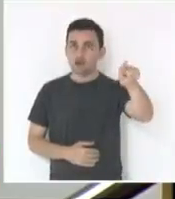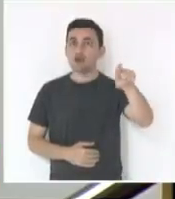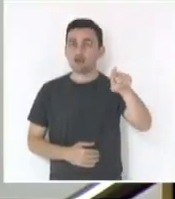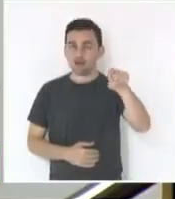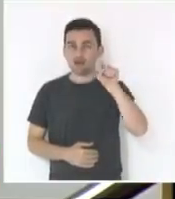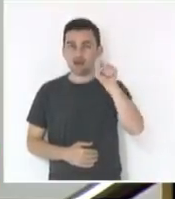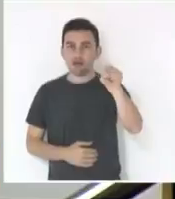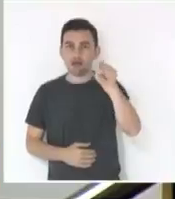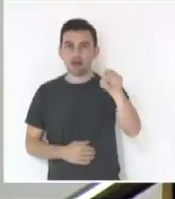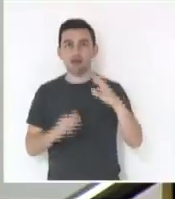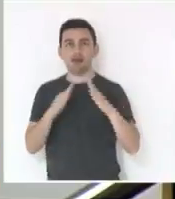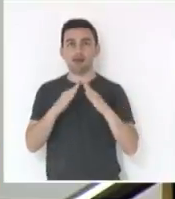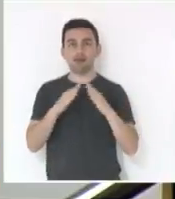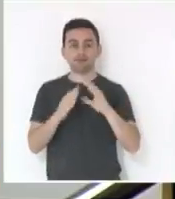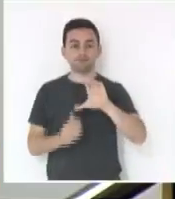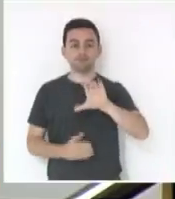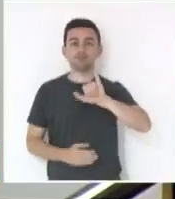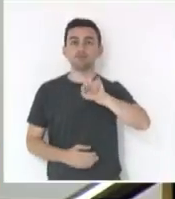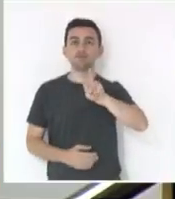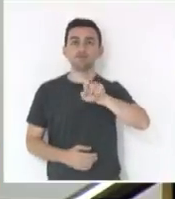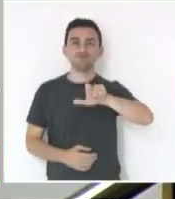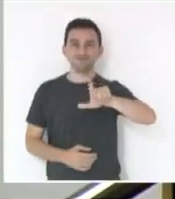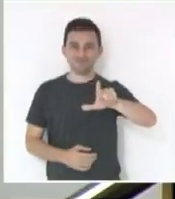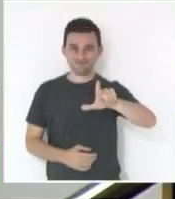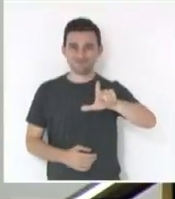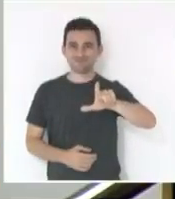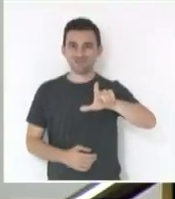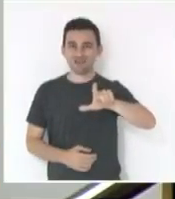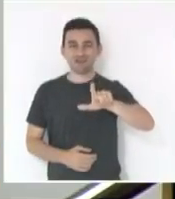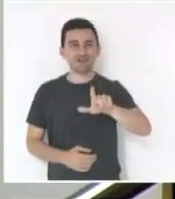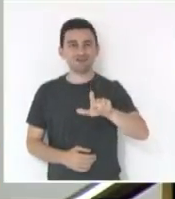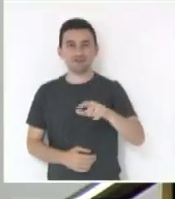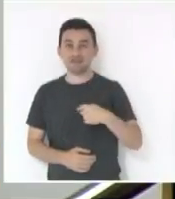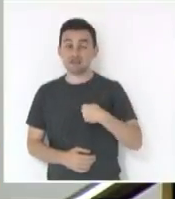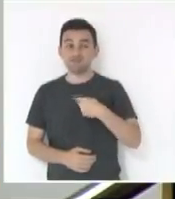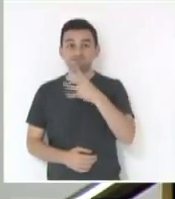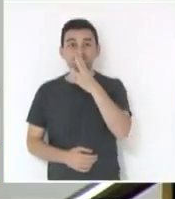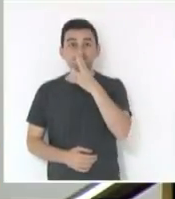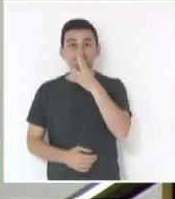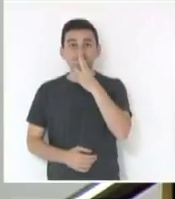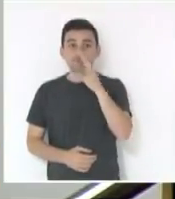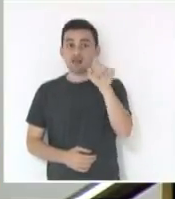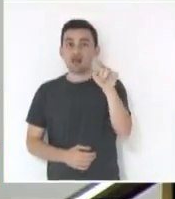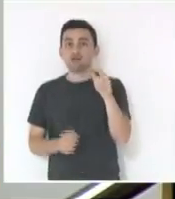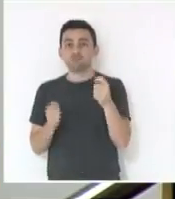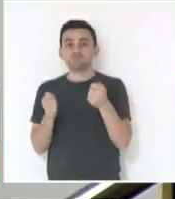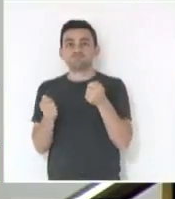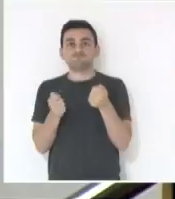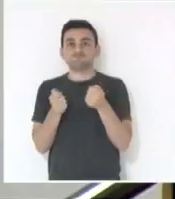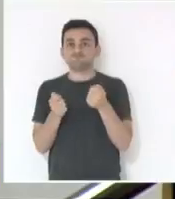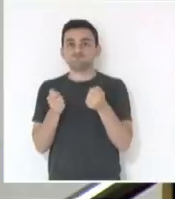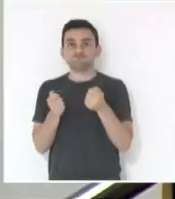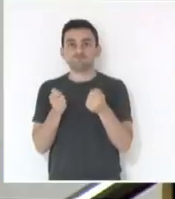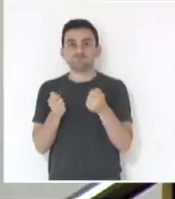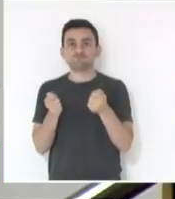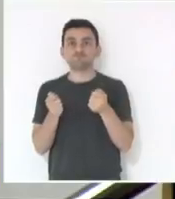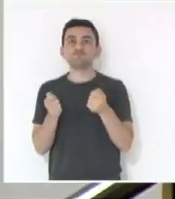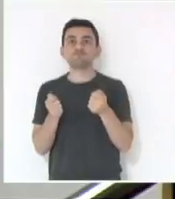Cudillac, impressionante o controle que eles têm lá